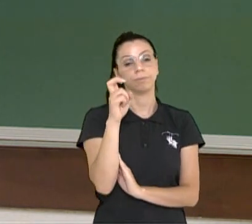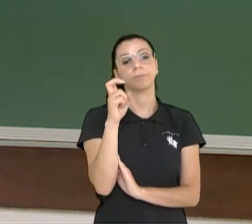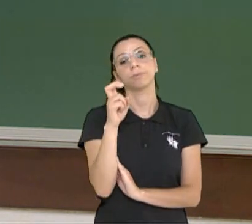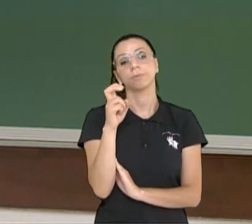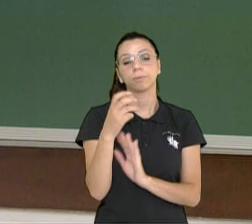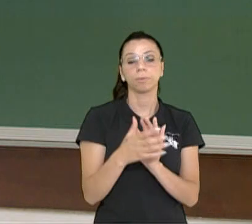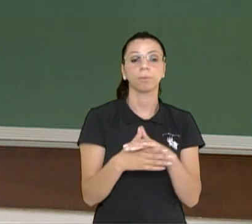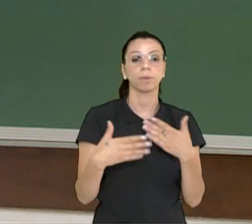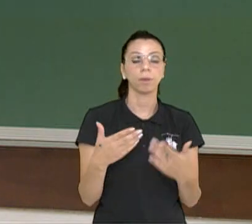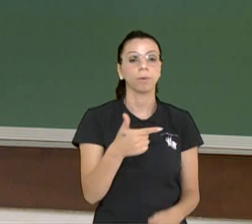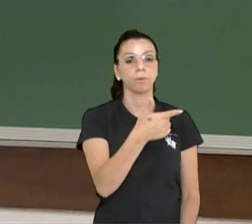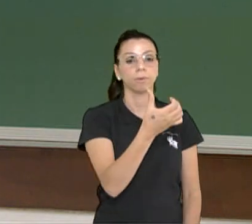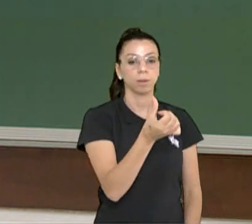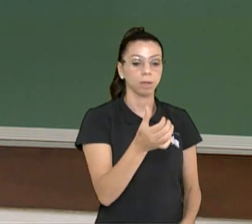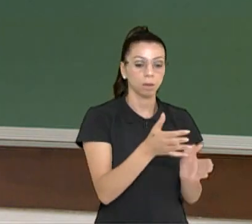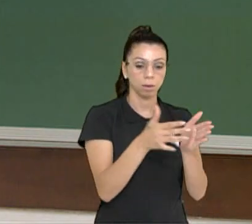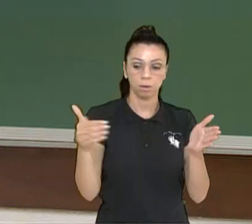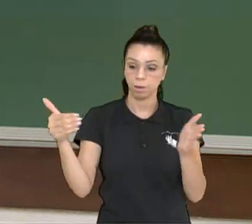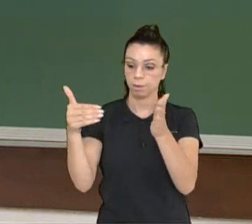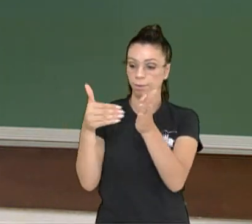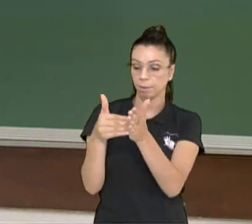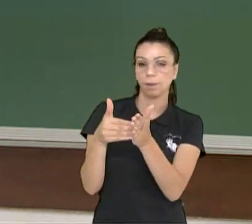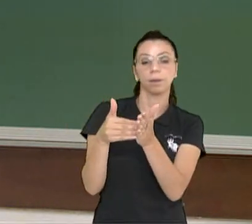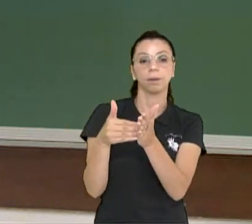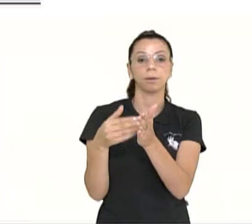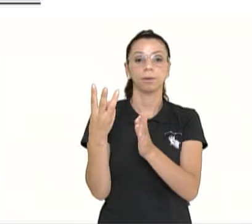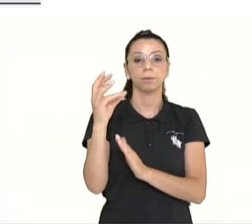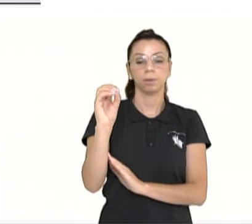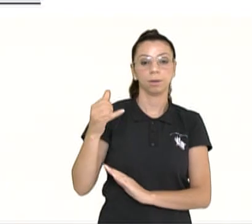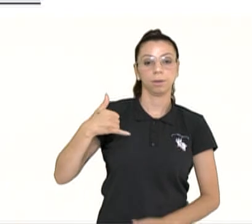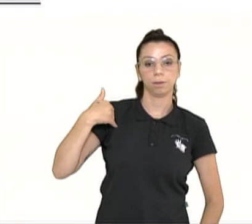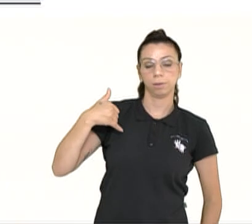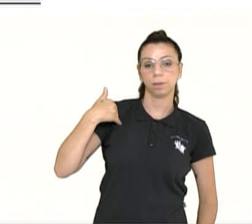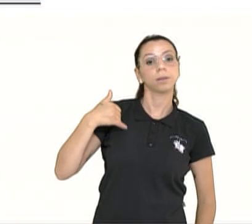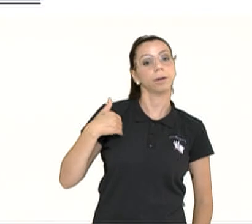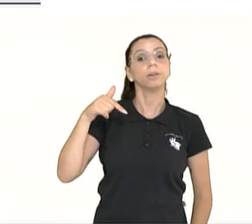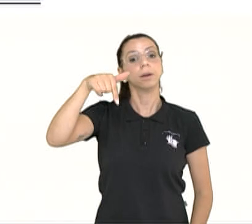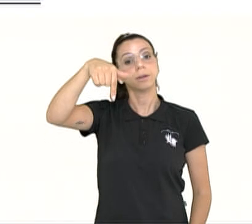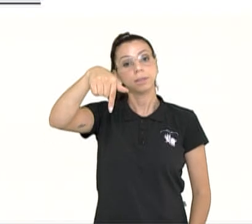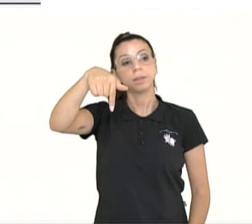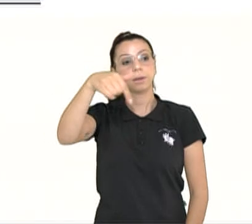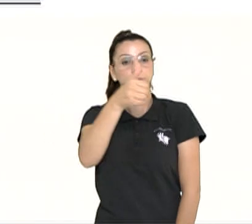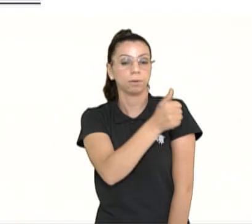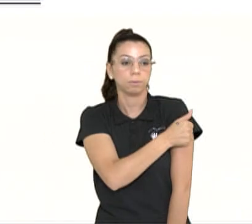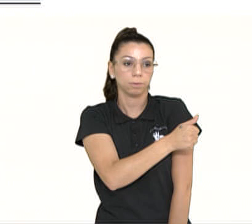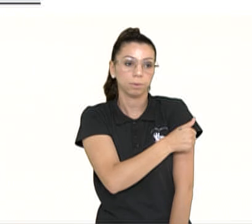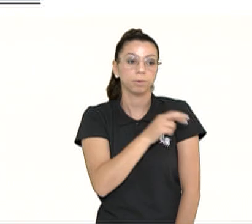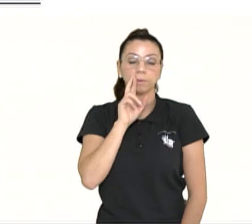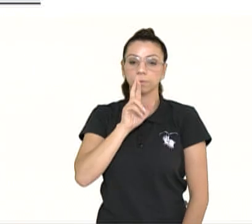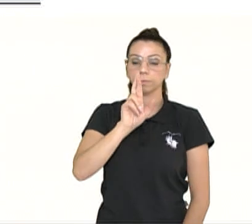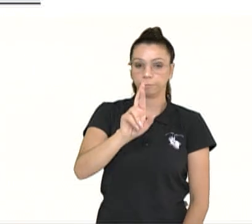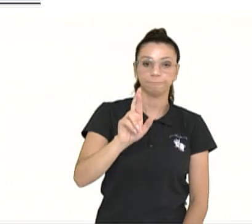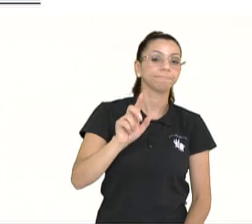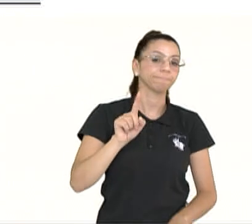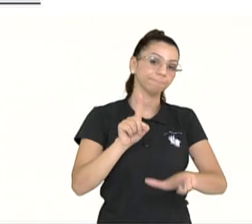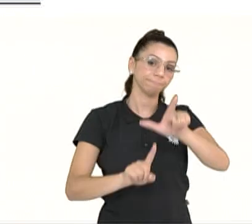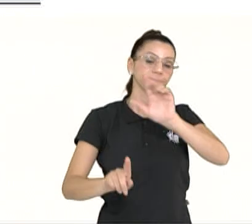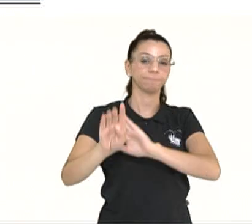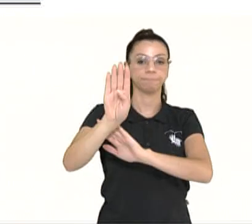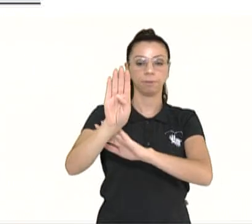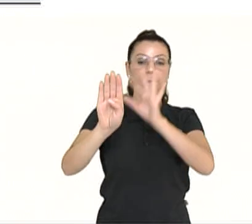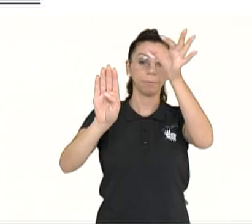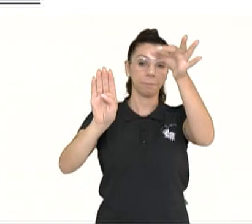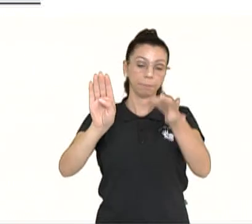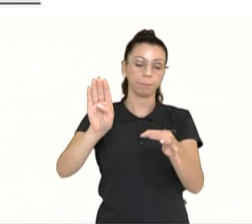26 e os 30 anos são 7 alunas. Com isso, vocês vão marcar lá para não errar a alternativa B. Tá?